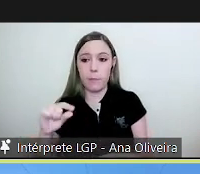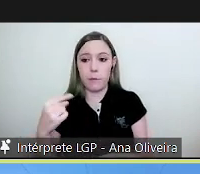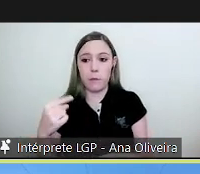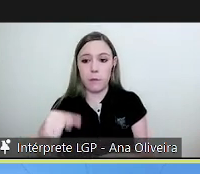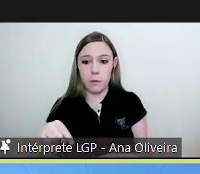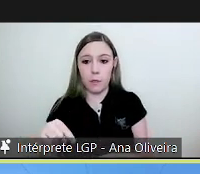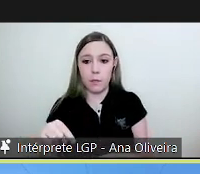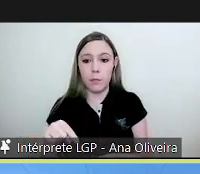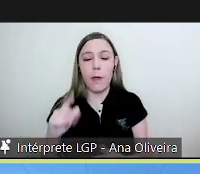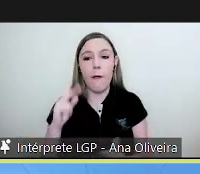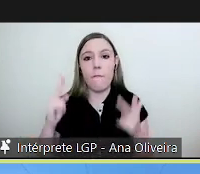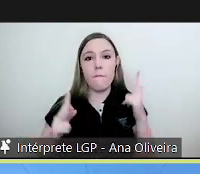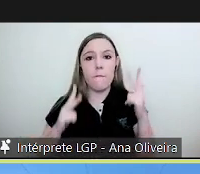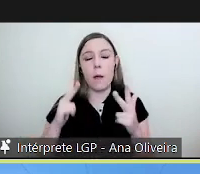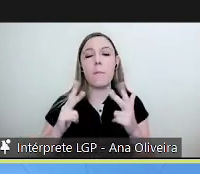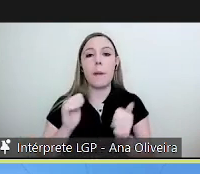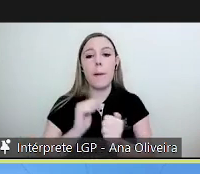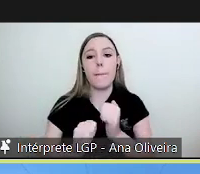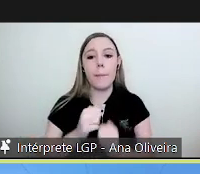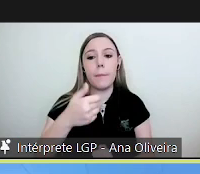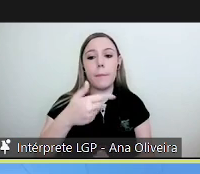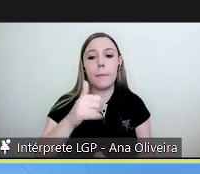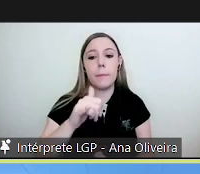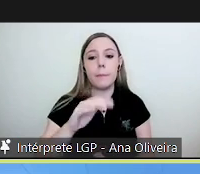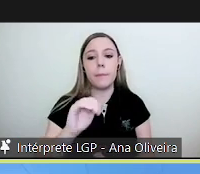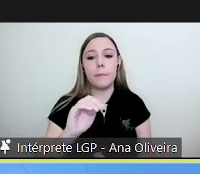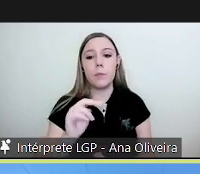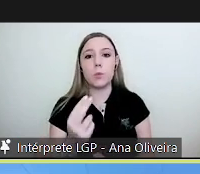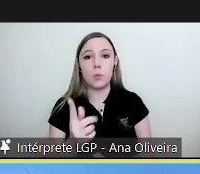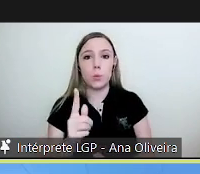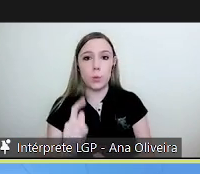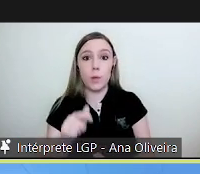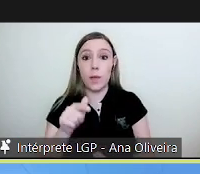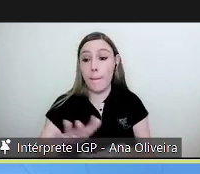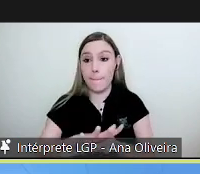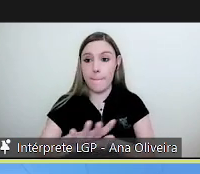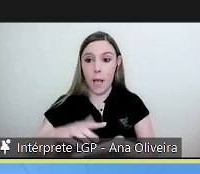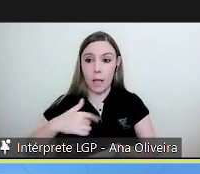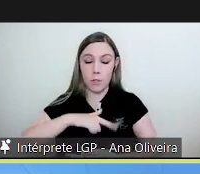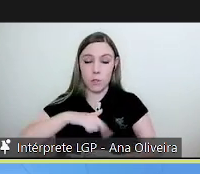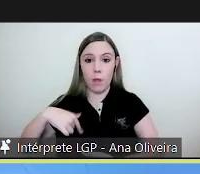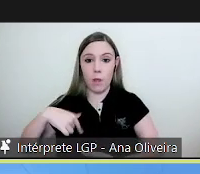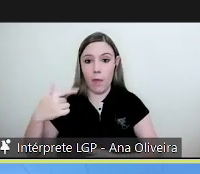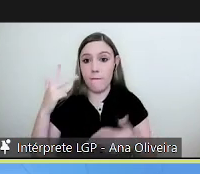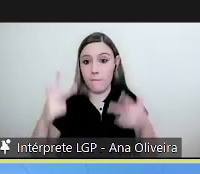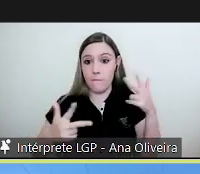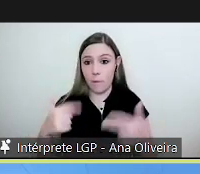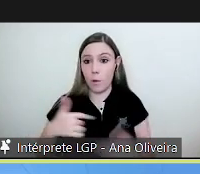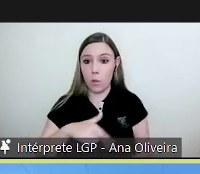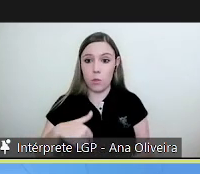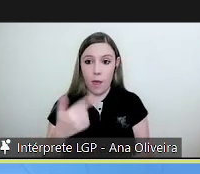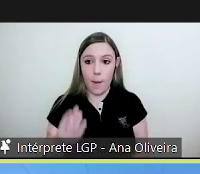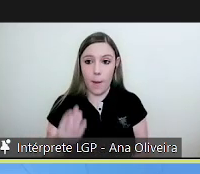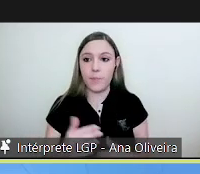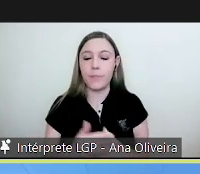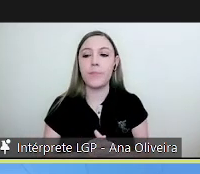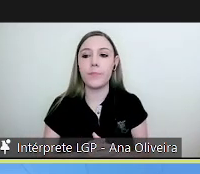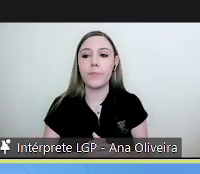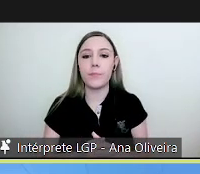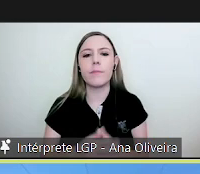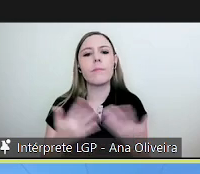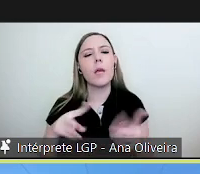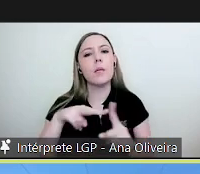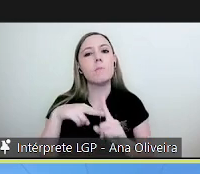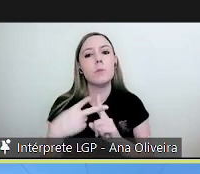numa fábrica de papel tissue, e, portanto, esta é a nossa base industrial. E, do ponto de